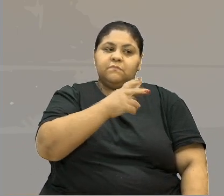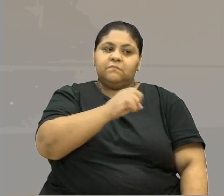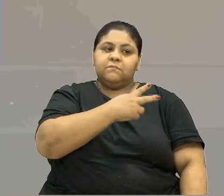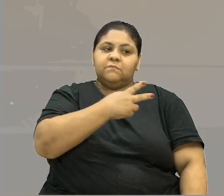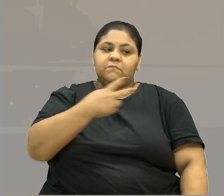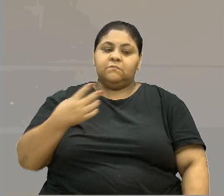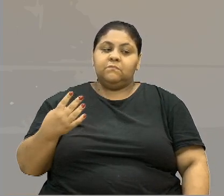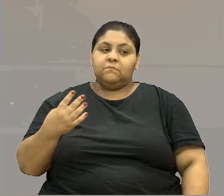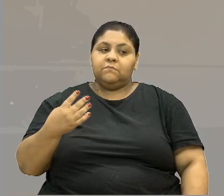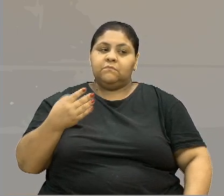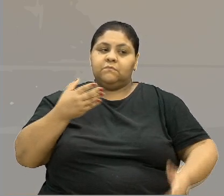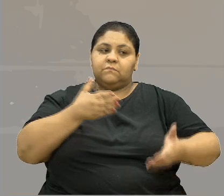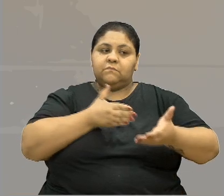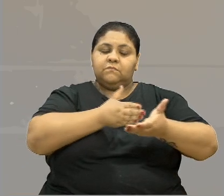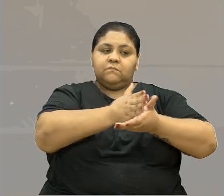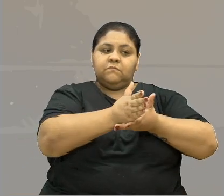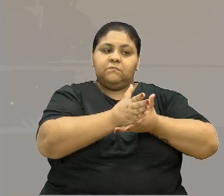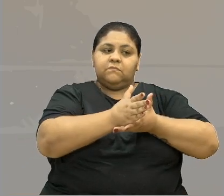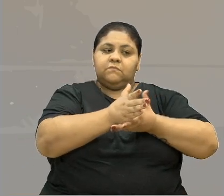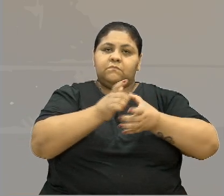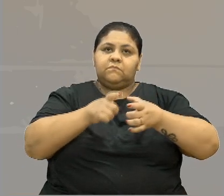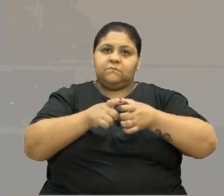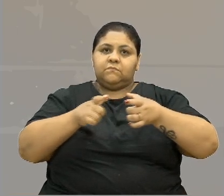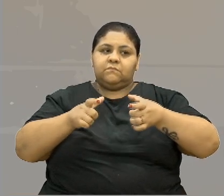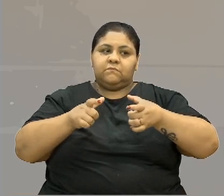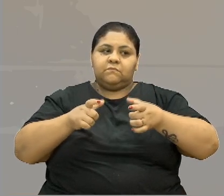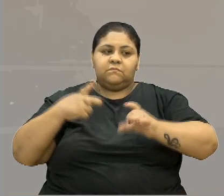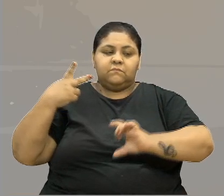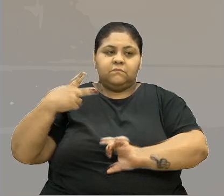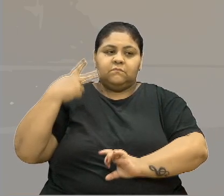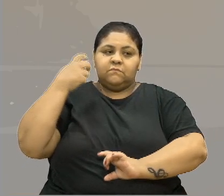220/2024 foi aprovado por unanimidade